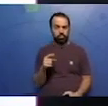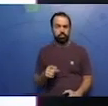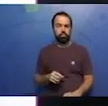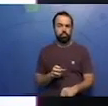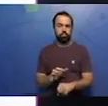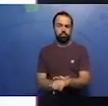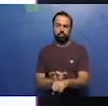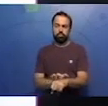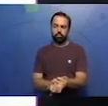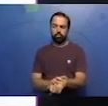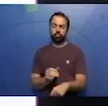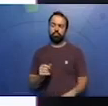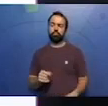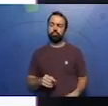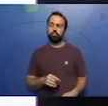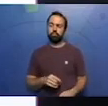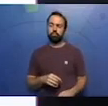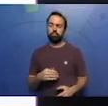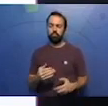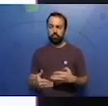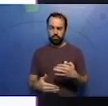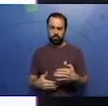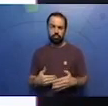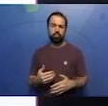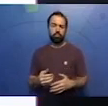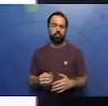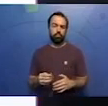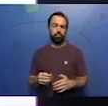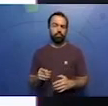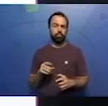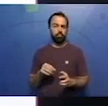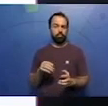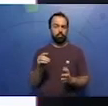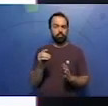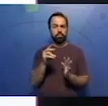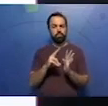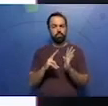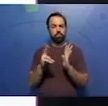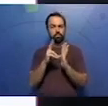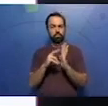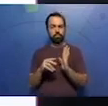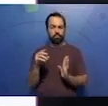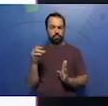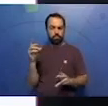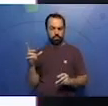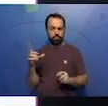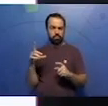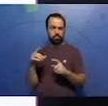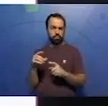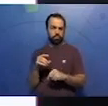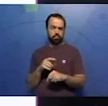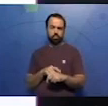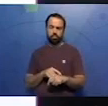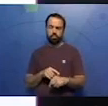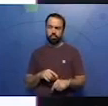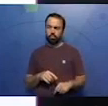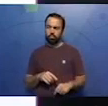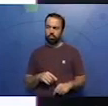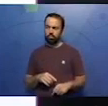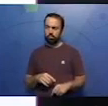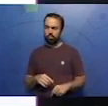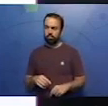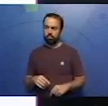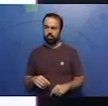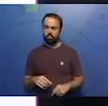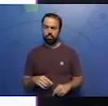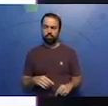nos relógios digitais. Depois, represente-os desenhando os ponteiros nos relógios analógicos. Nesse momento, você vai